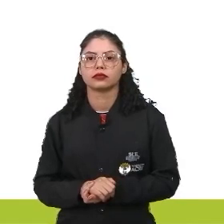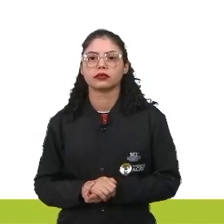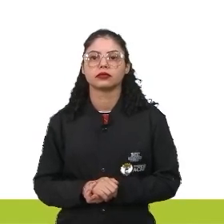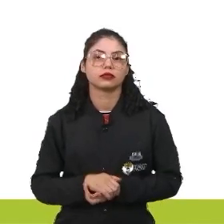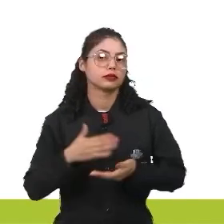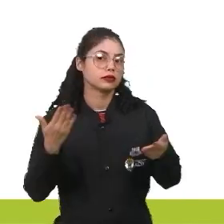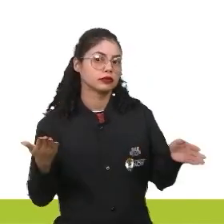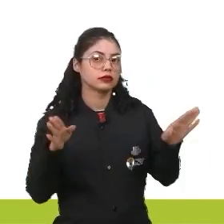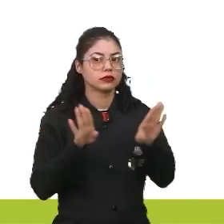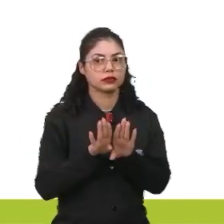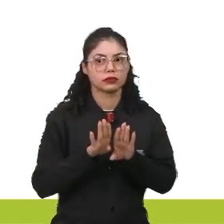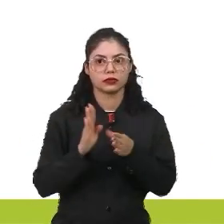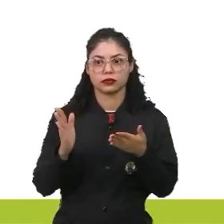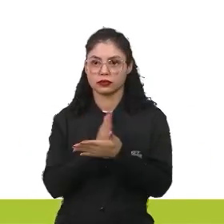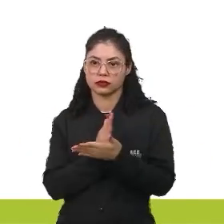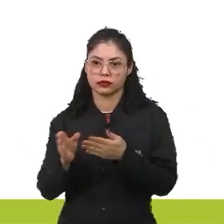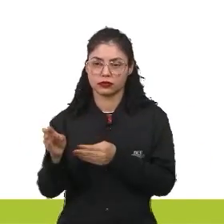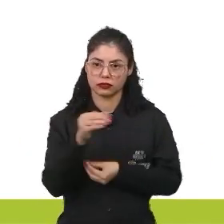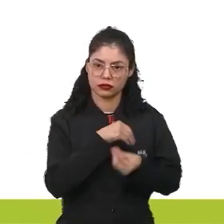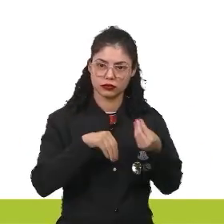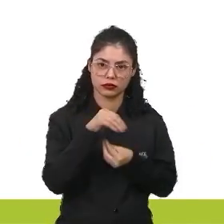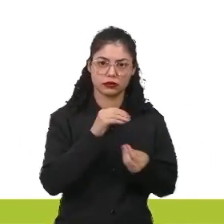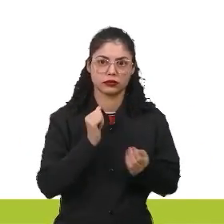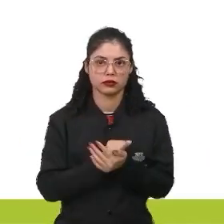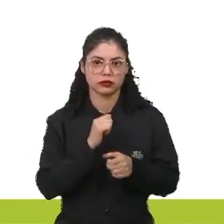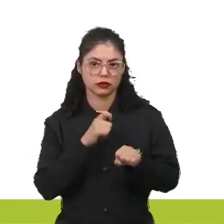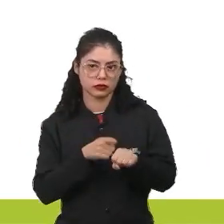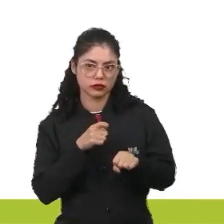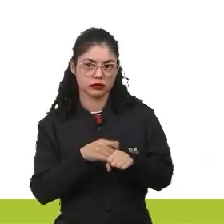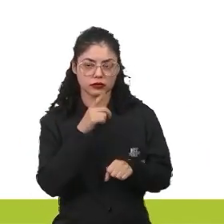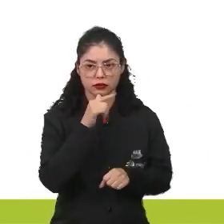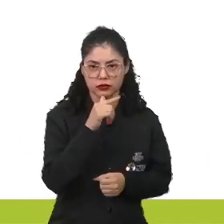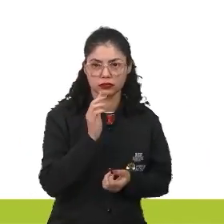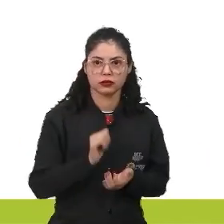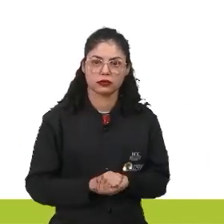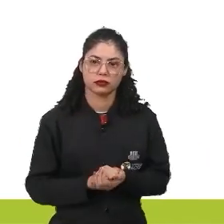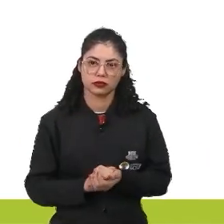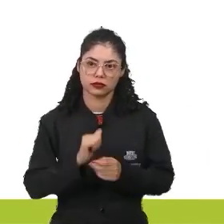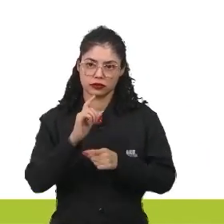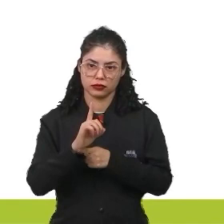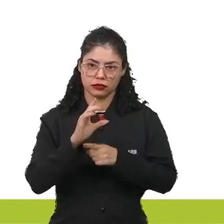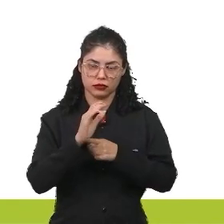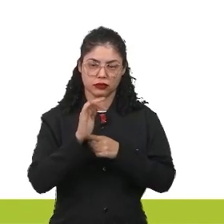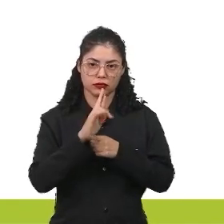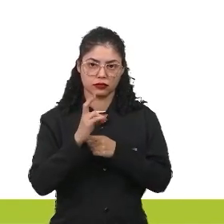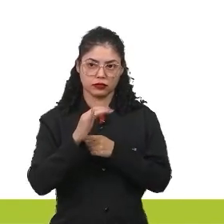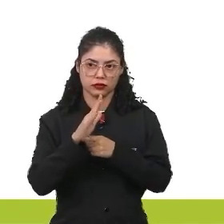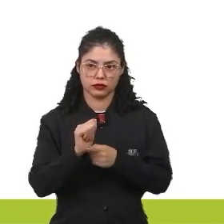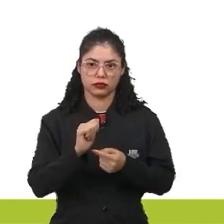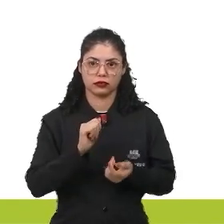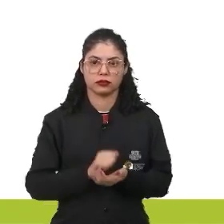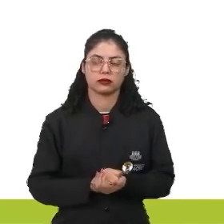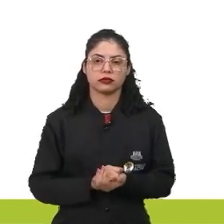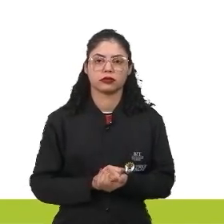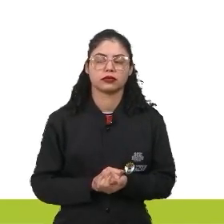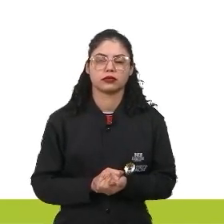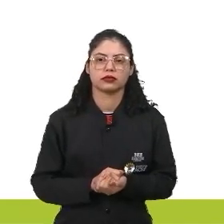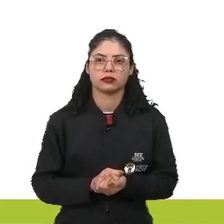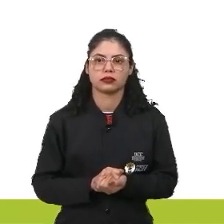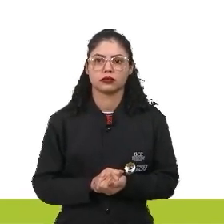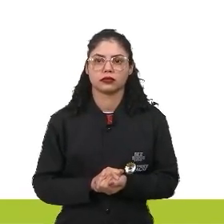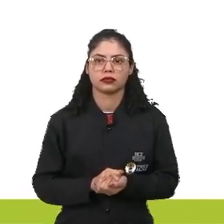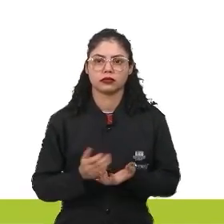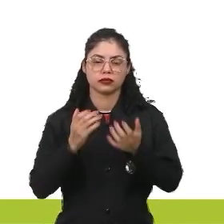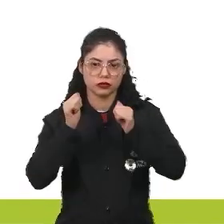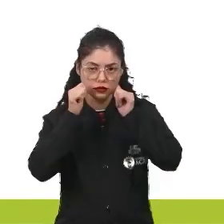Nós temos também alguns tipos de misturas entre sólidos e líquidos, a parte de decantação.